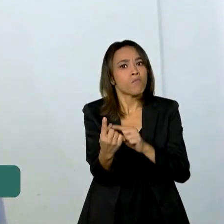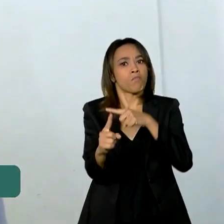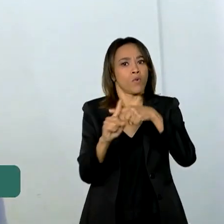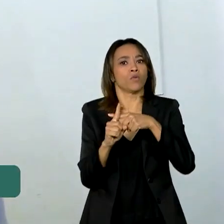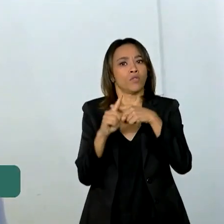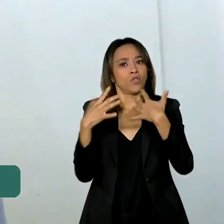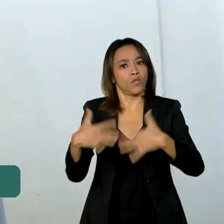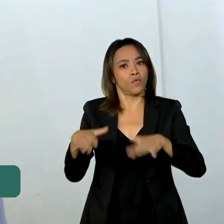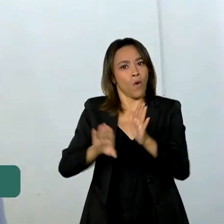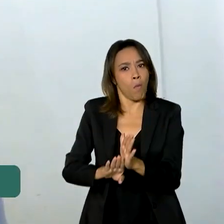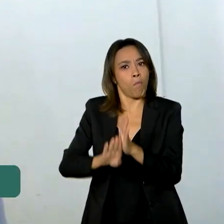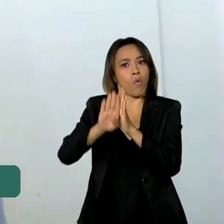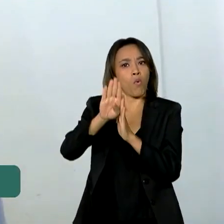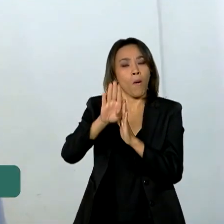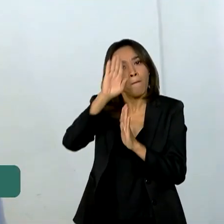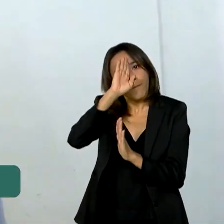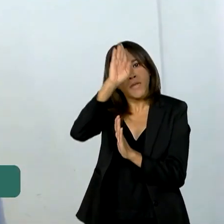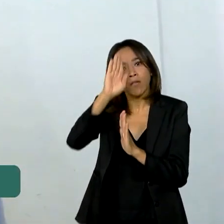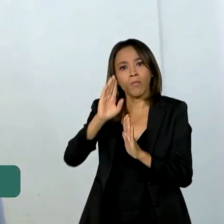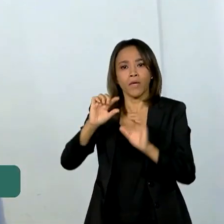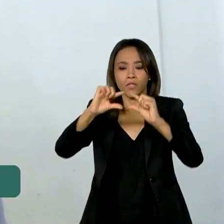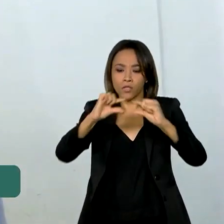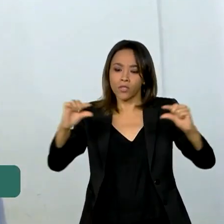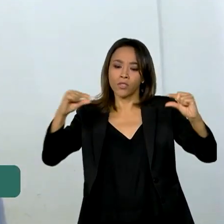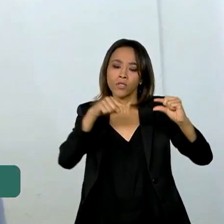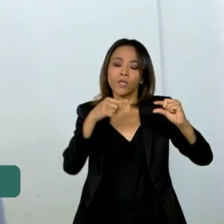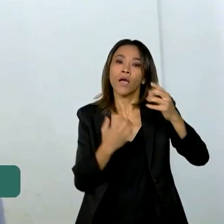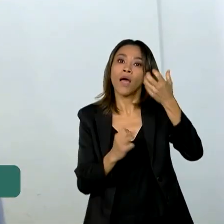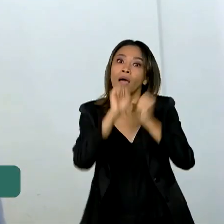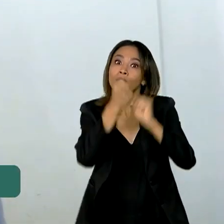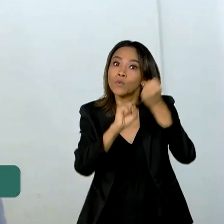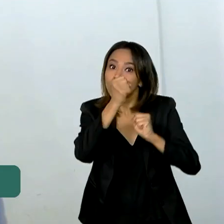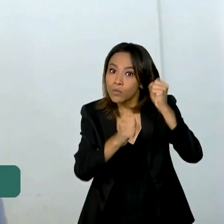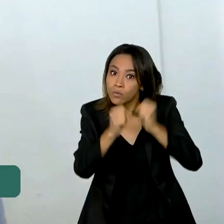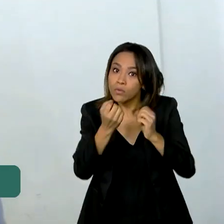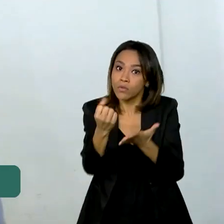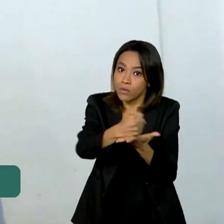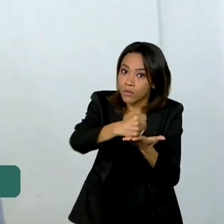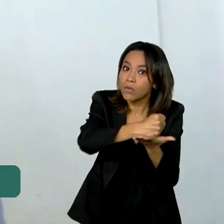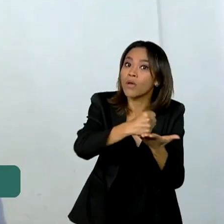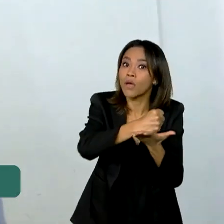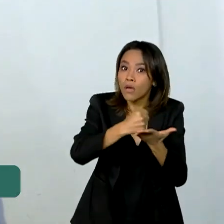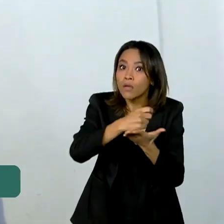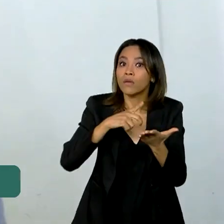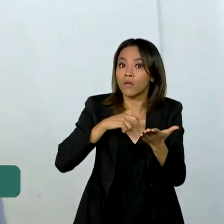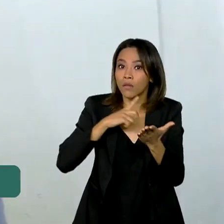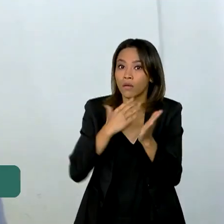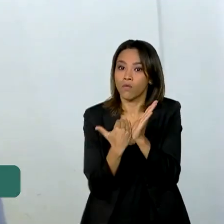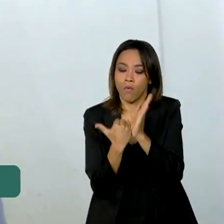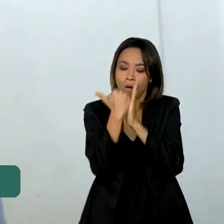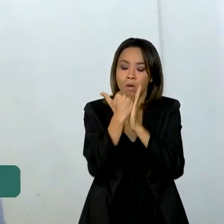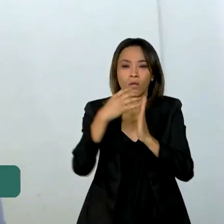positivo, com grande destaque para a indústria farmacêutica, que cresceu